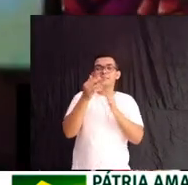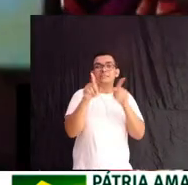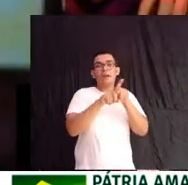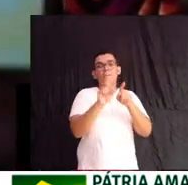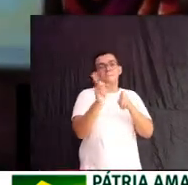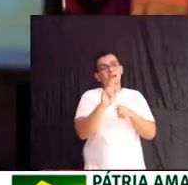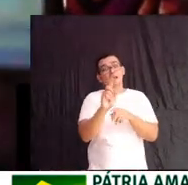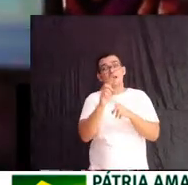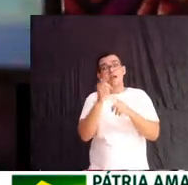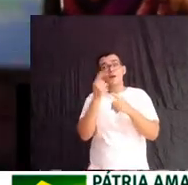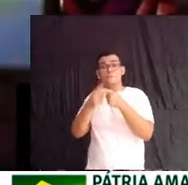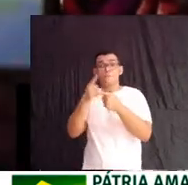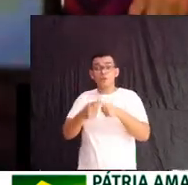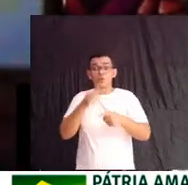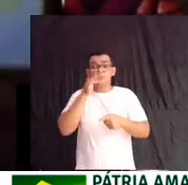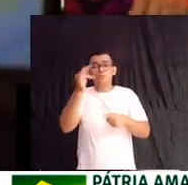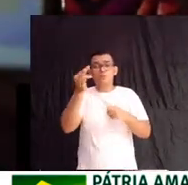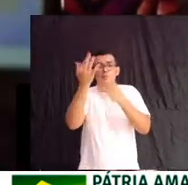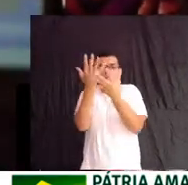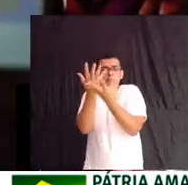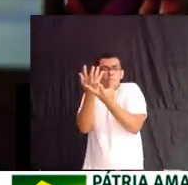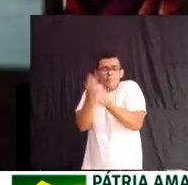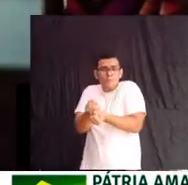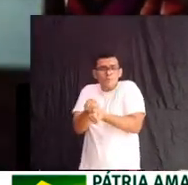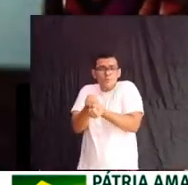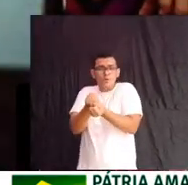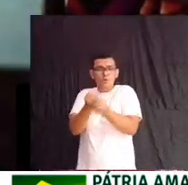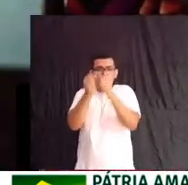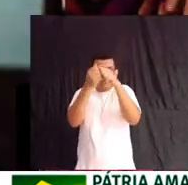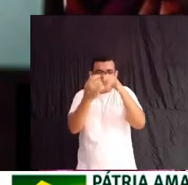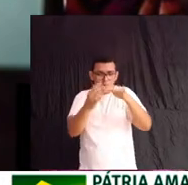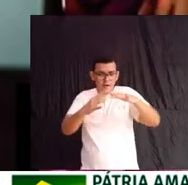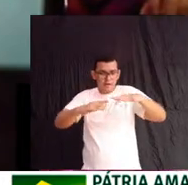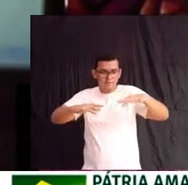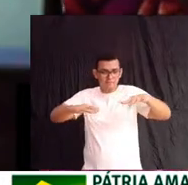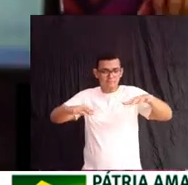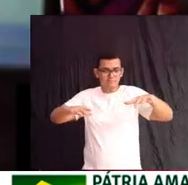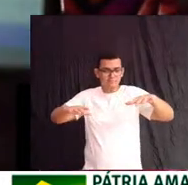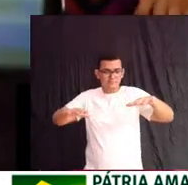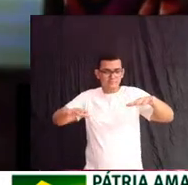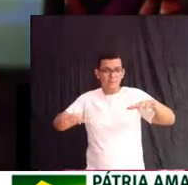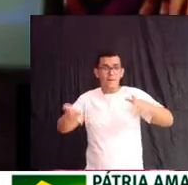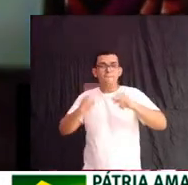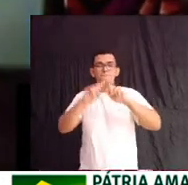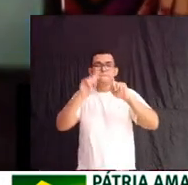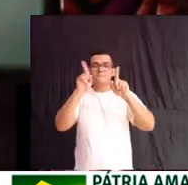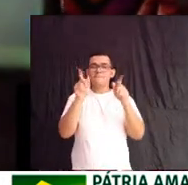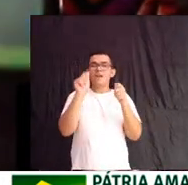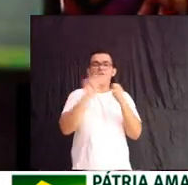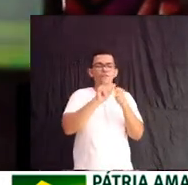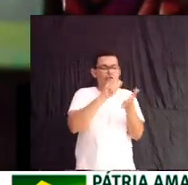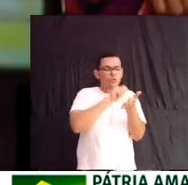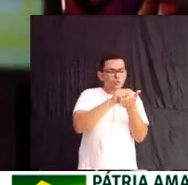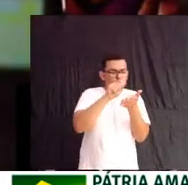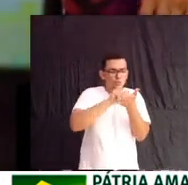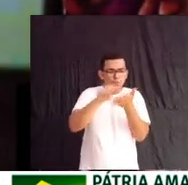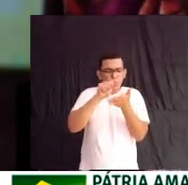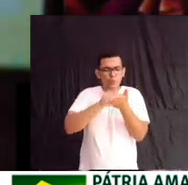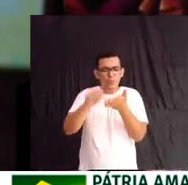flores, porque elas secam e caem ao chão. Te trago os meus versos